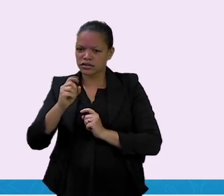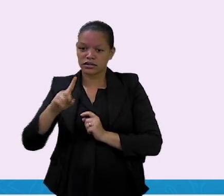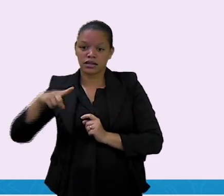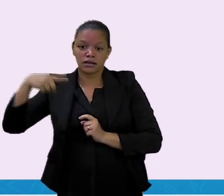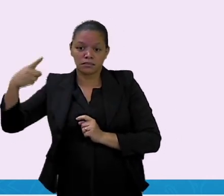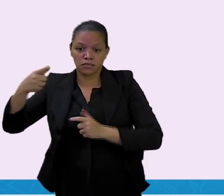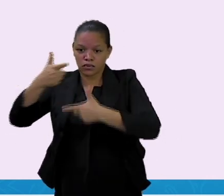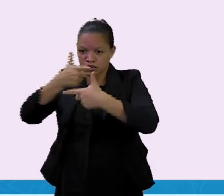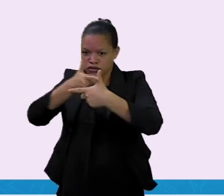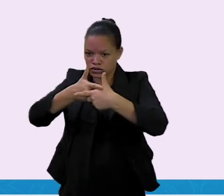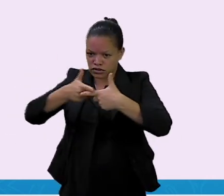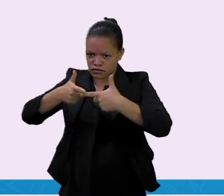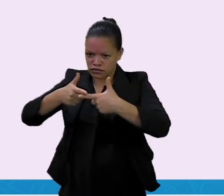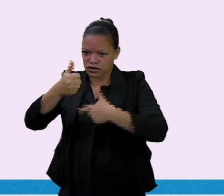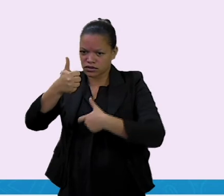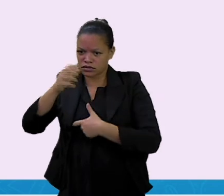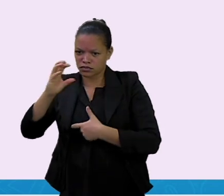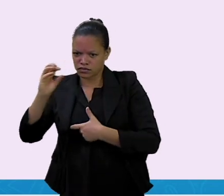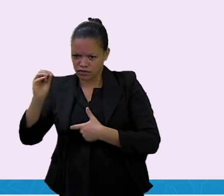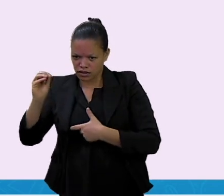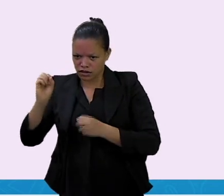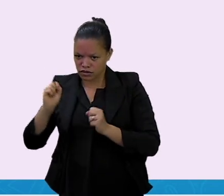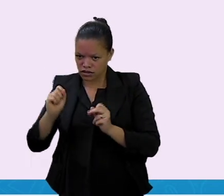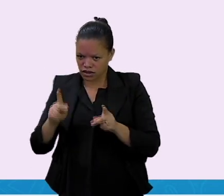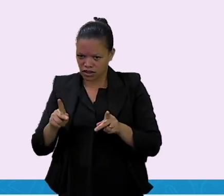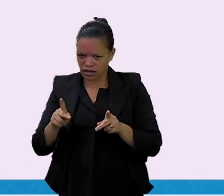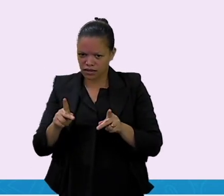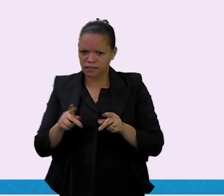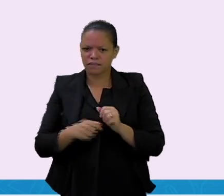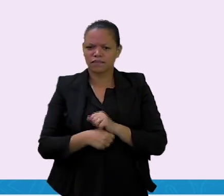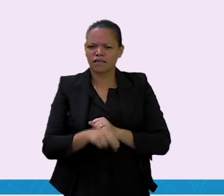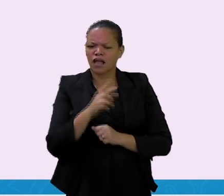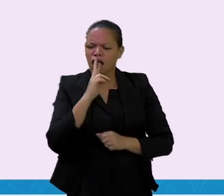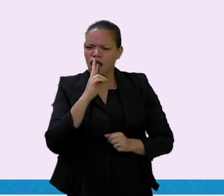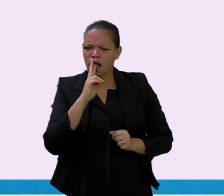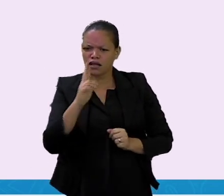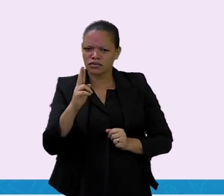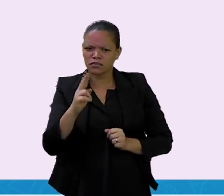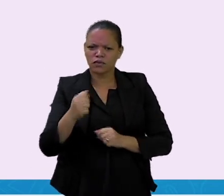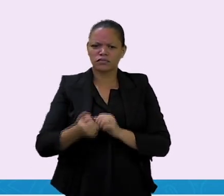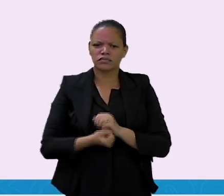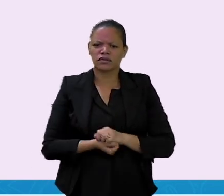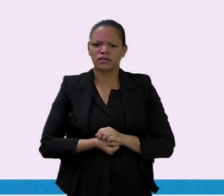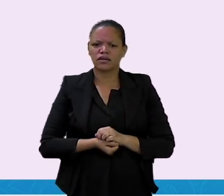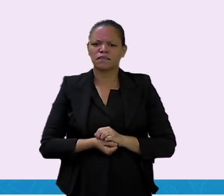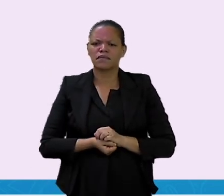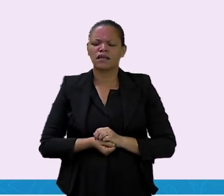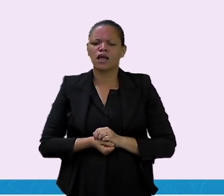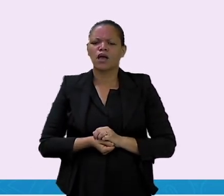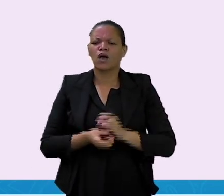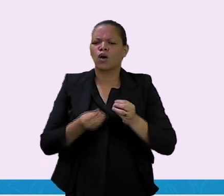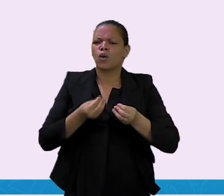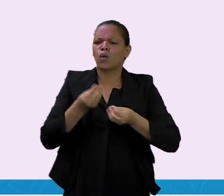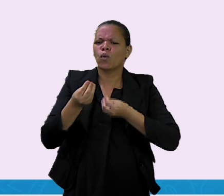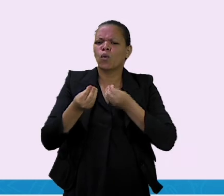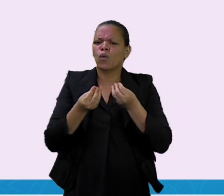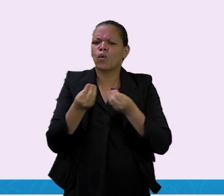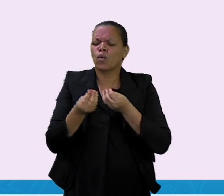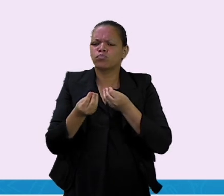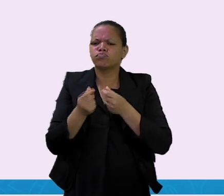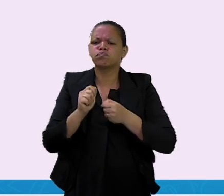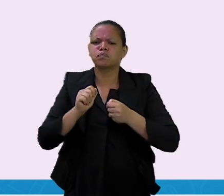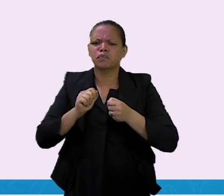Responda. A letra A. O que fazer quando precisa deslocar da direita para